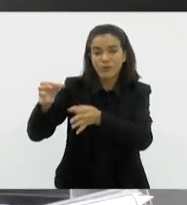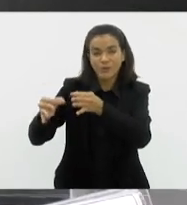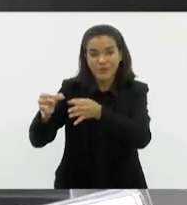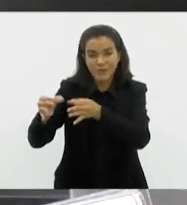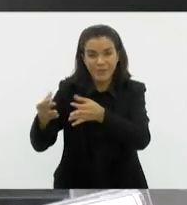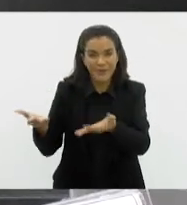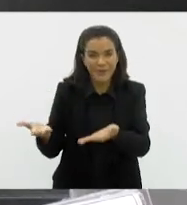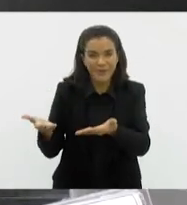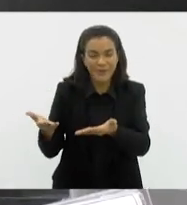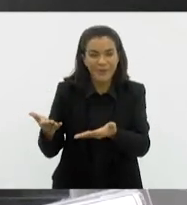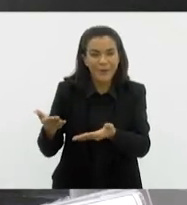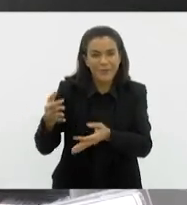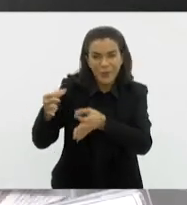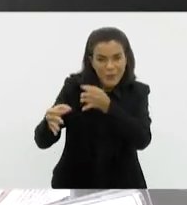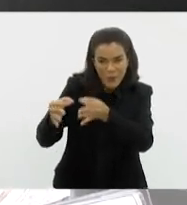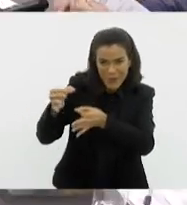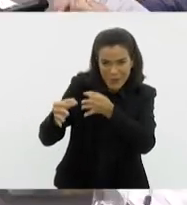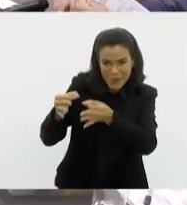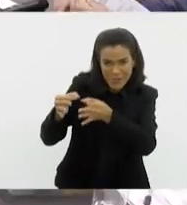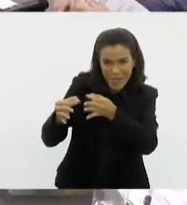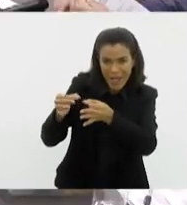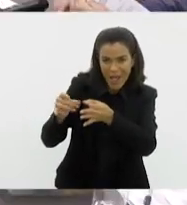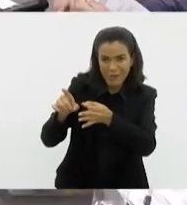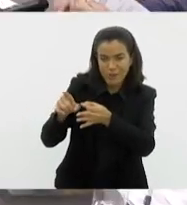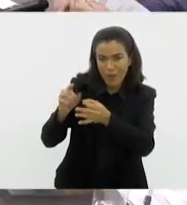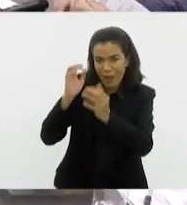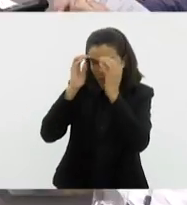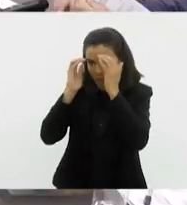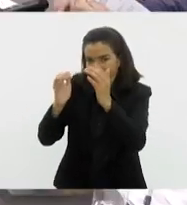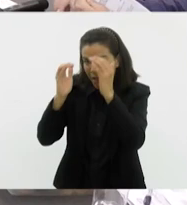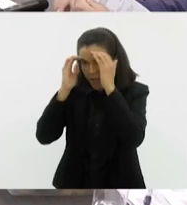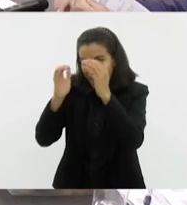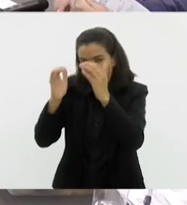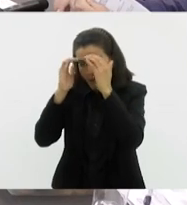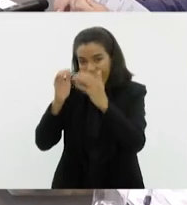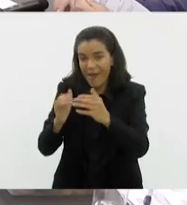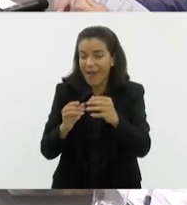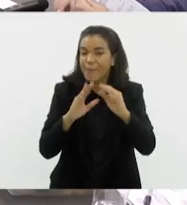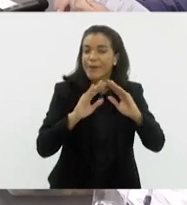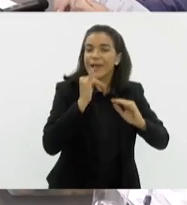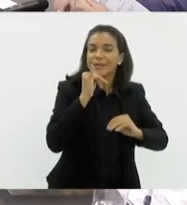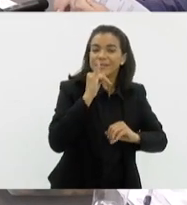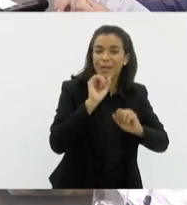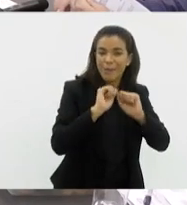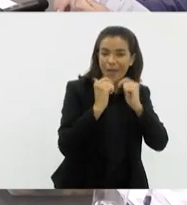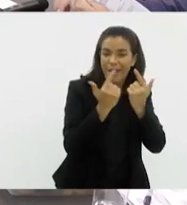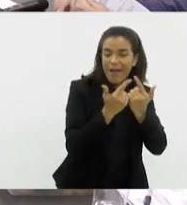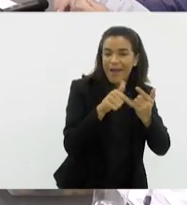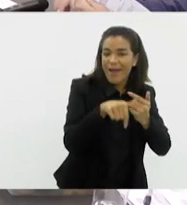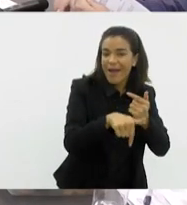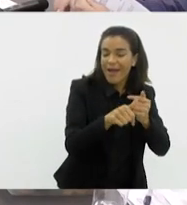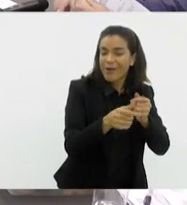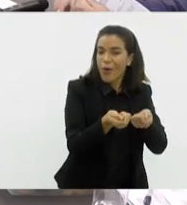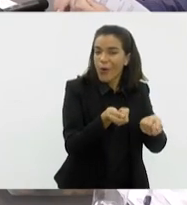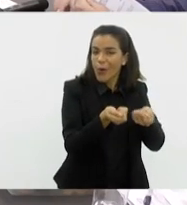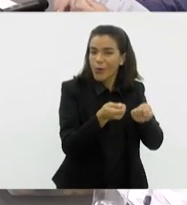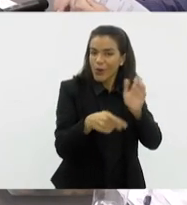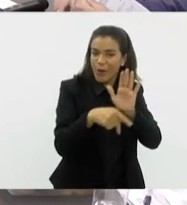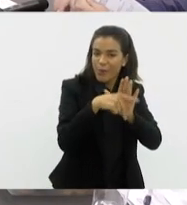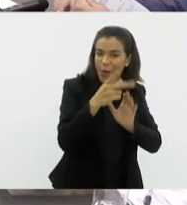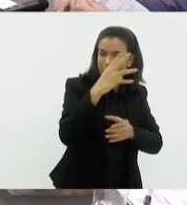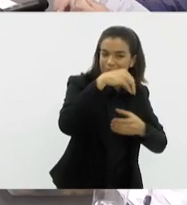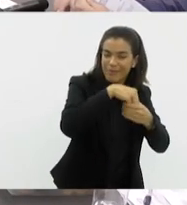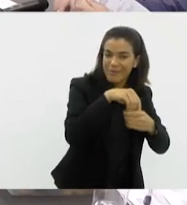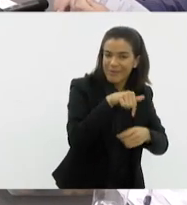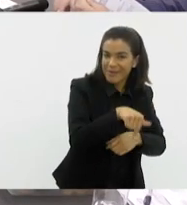Na verdade, o Poder Judiciário não se regula por medidas que as casas legislativas tomem para o seu controle interno, eles